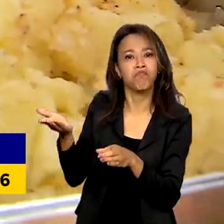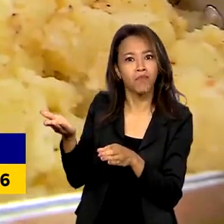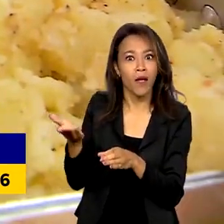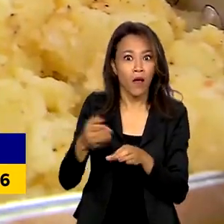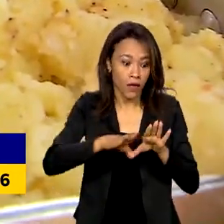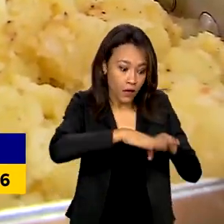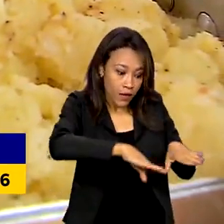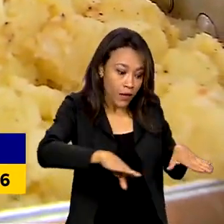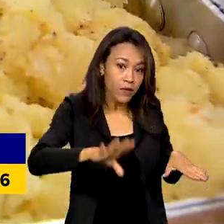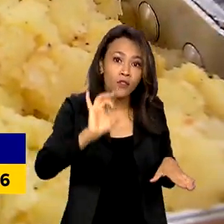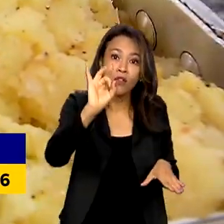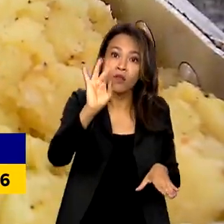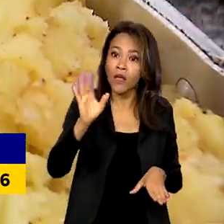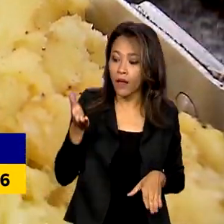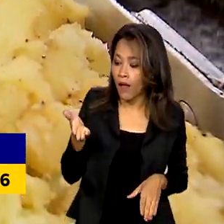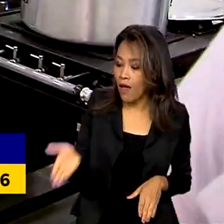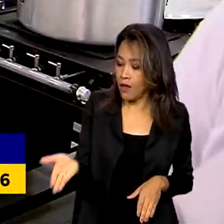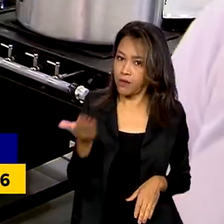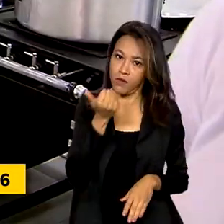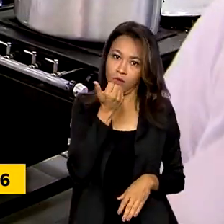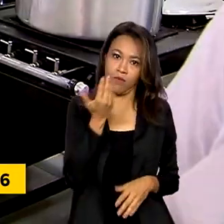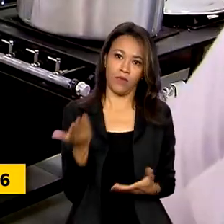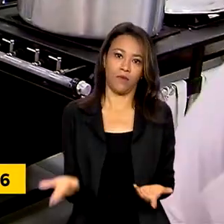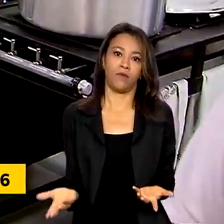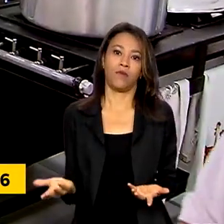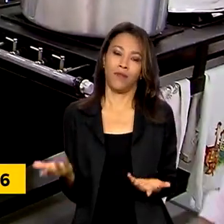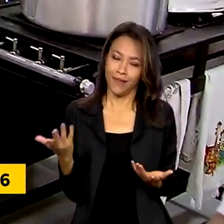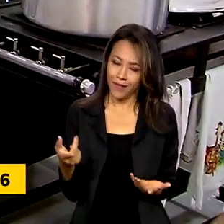crianças têm apenas essa refeição no dia, então ajuda muito.